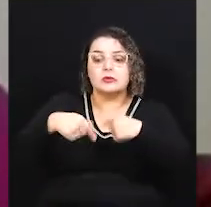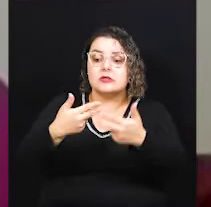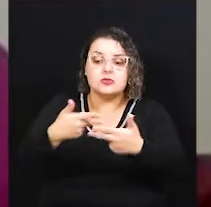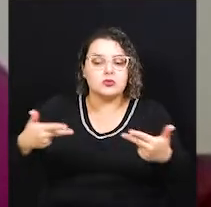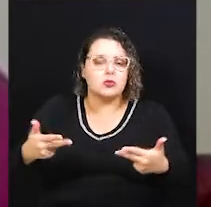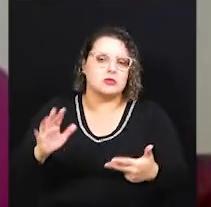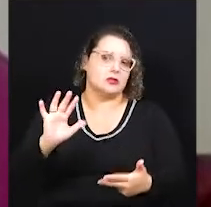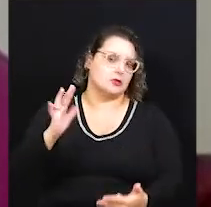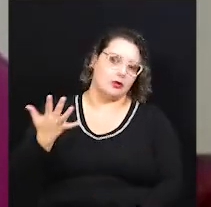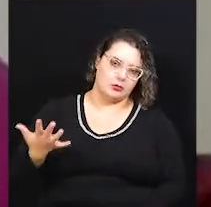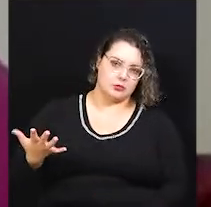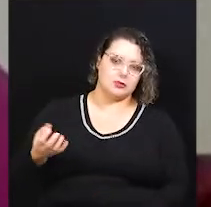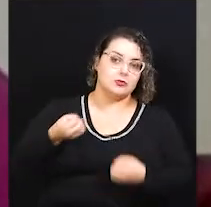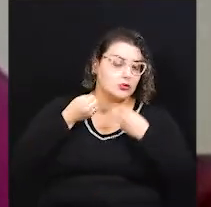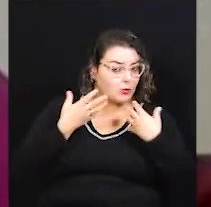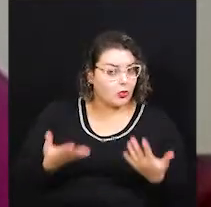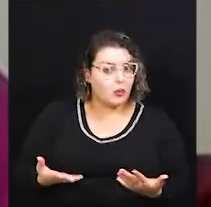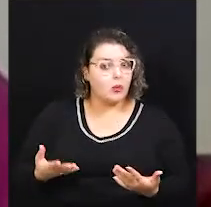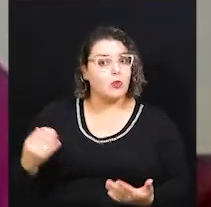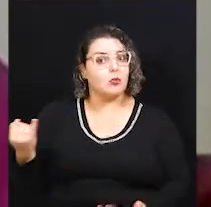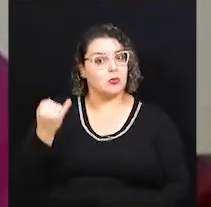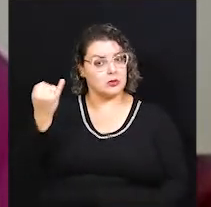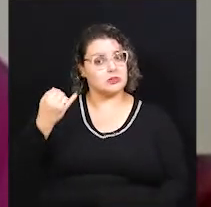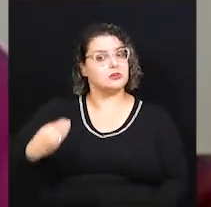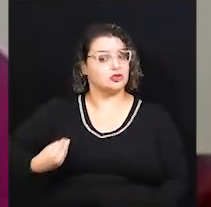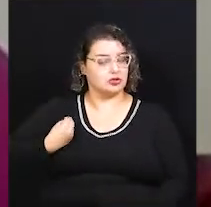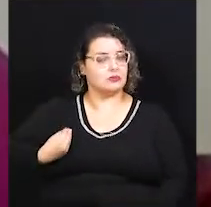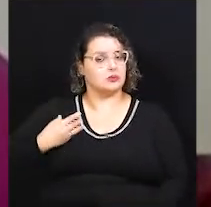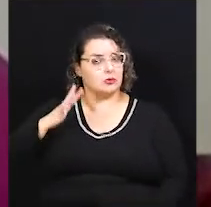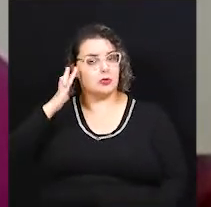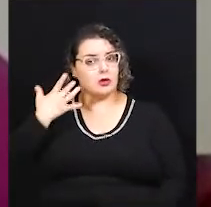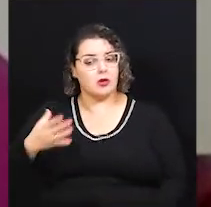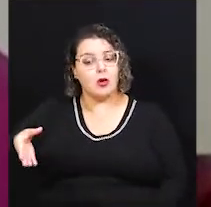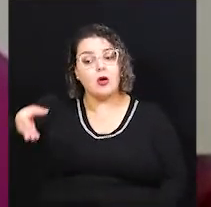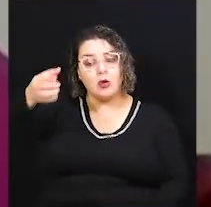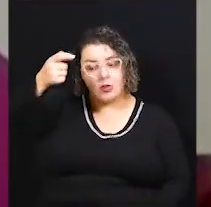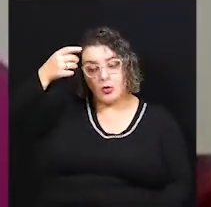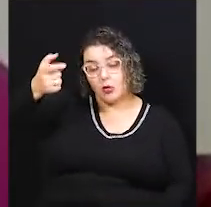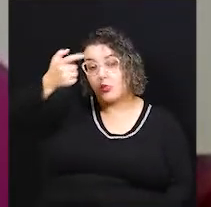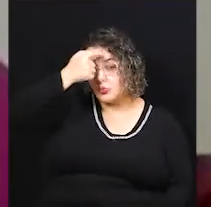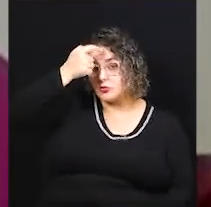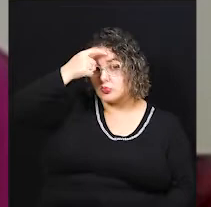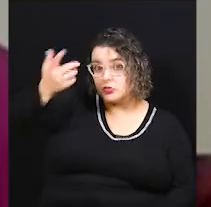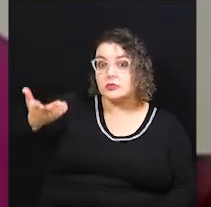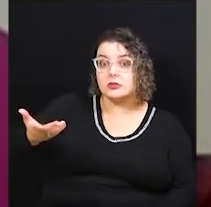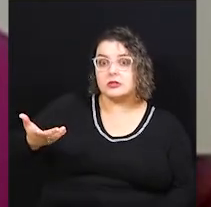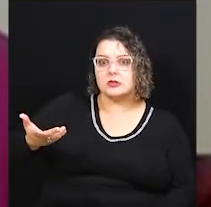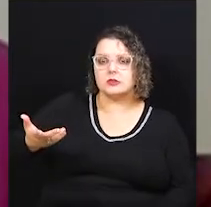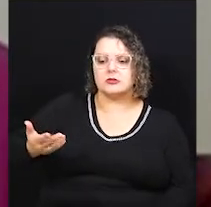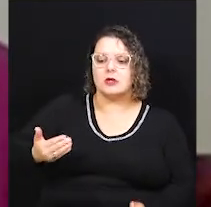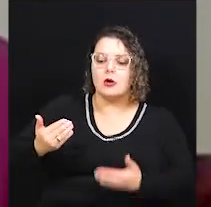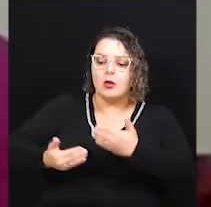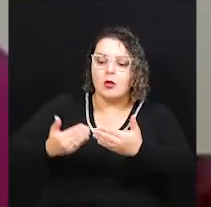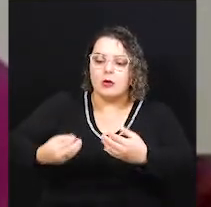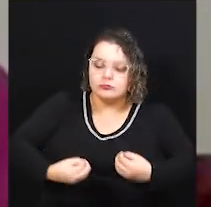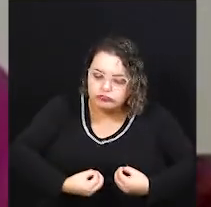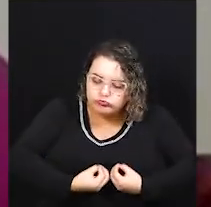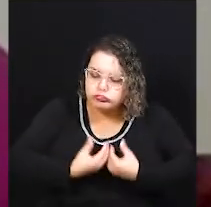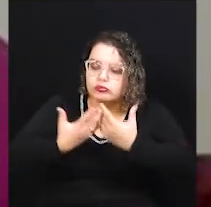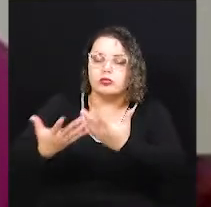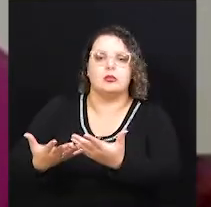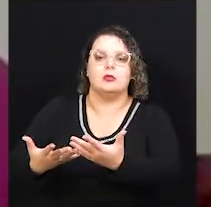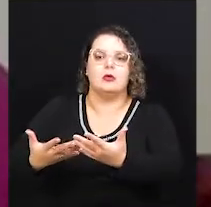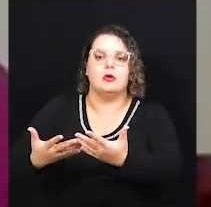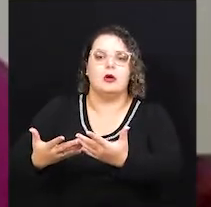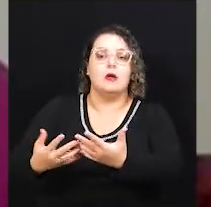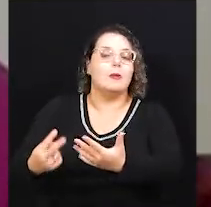abrirão. O importante que eu acho na vida é a gente ter consciência que a gente deu o que podia dar. Querer dar além